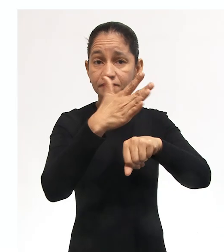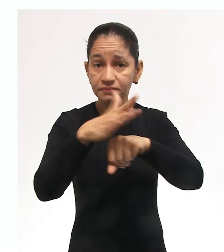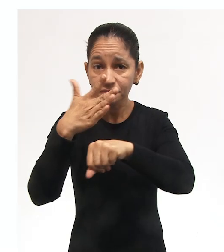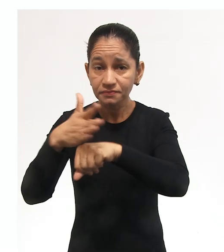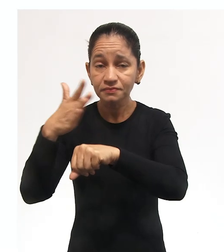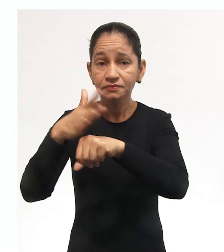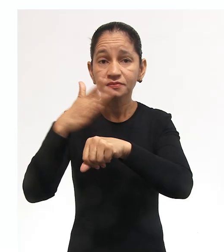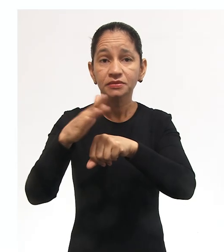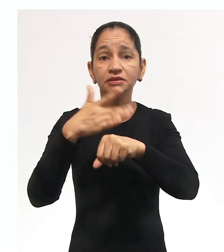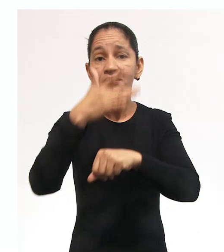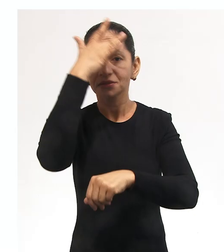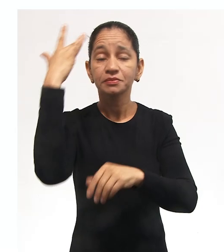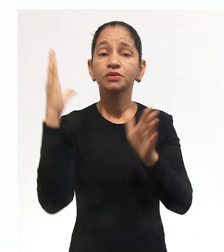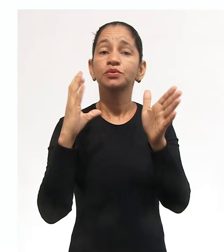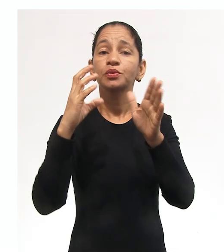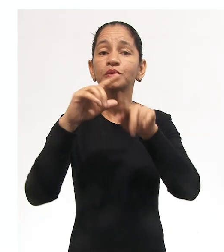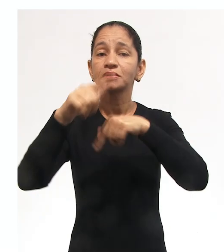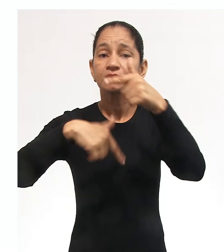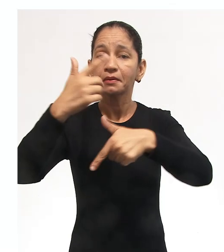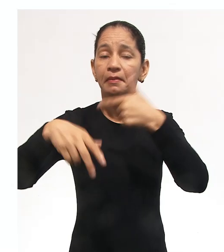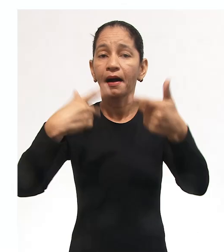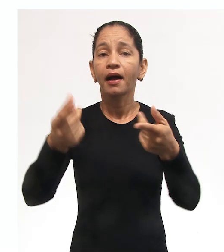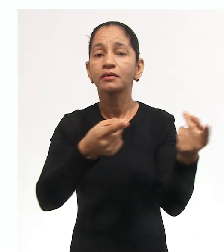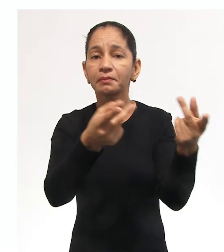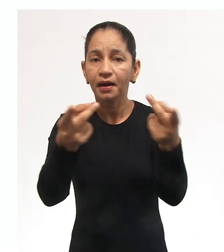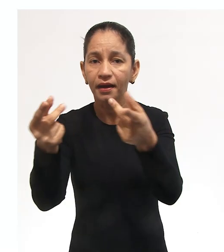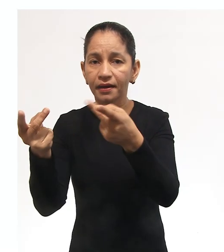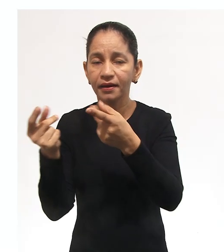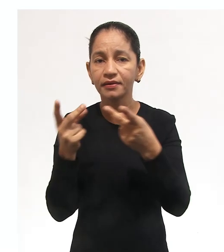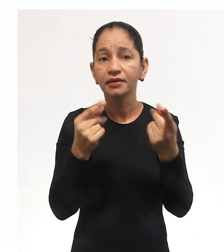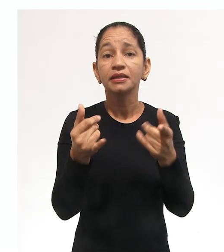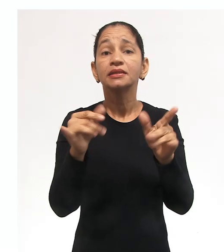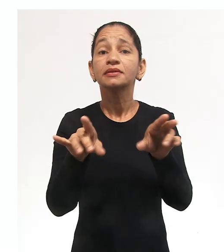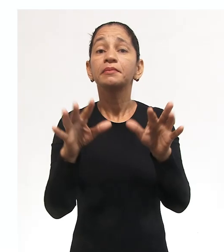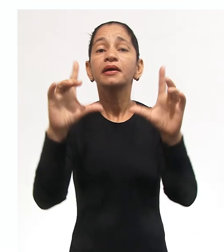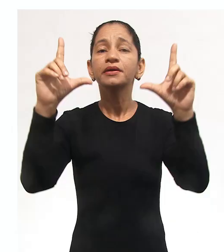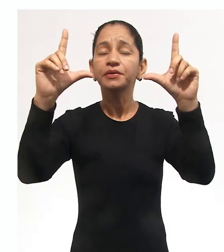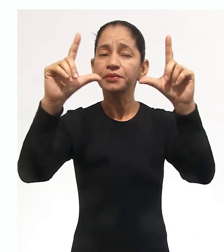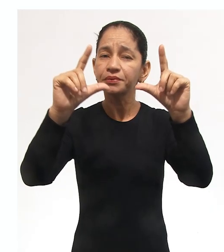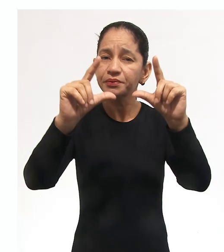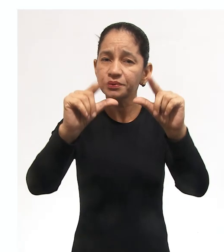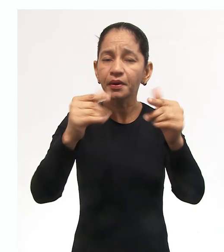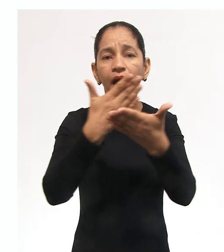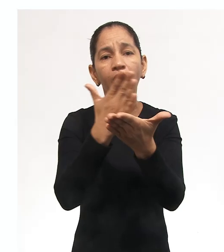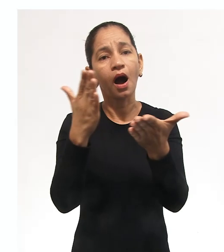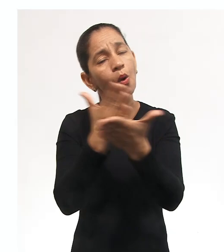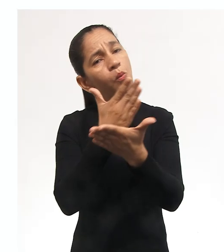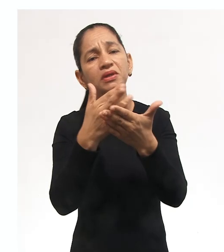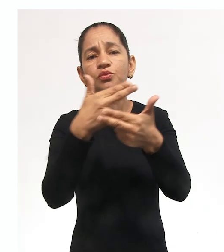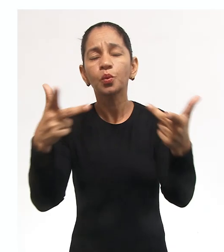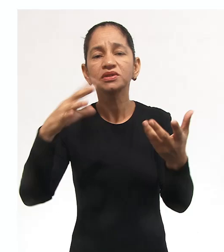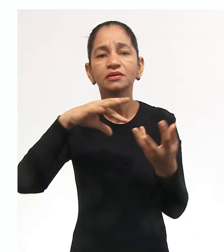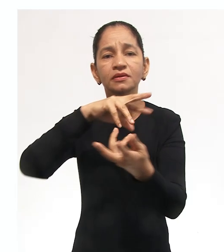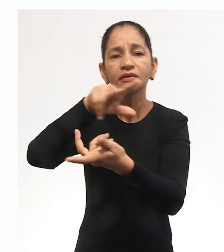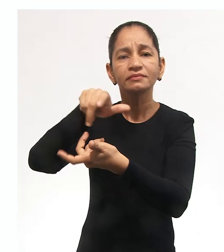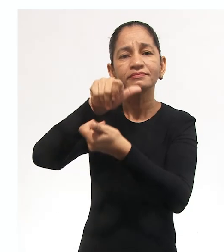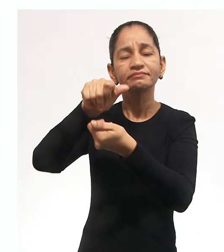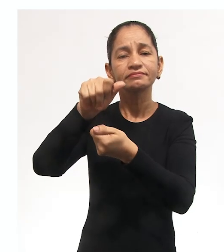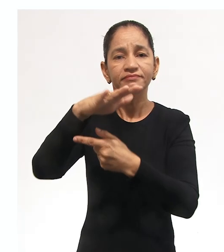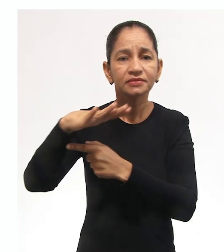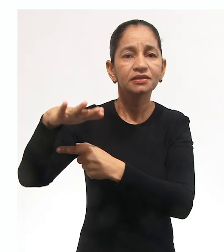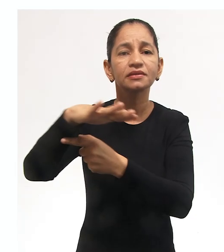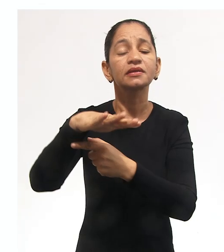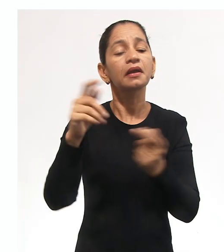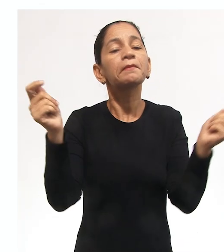funcionários, né? E exemplo ambiental, redução de desperdício de insumos perecíveis, né? Podem ser exemplos